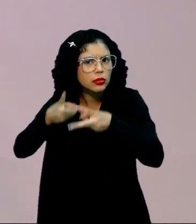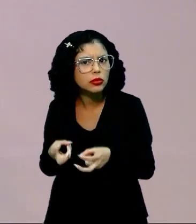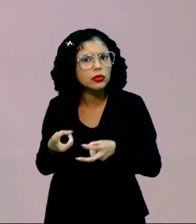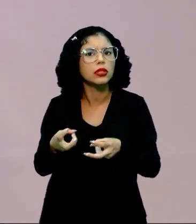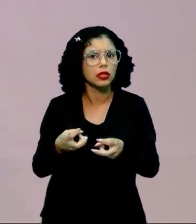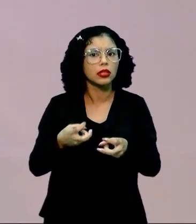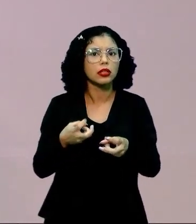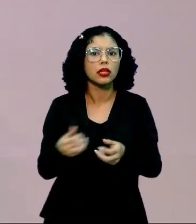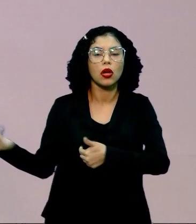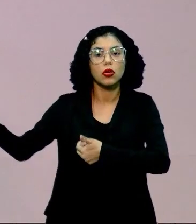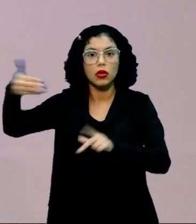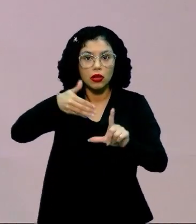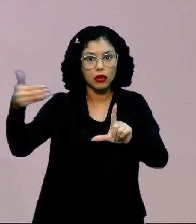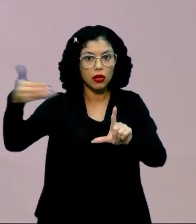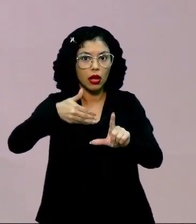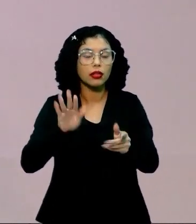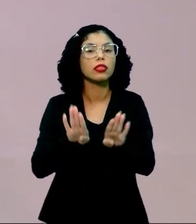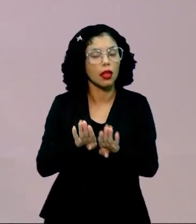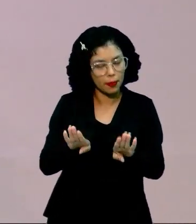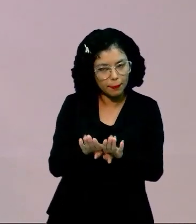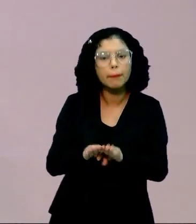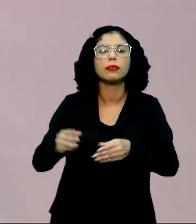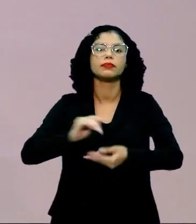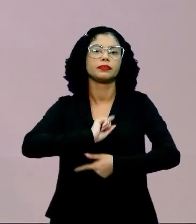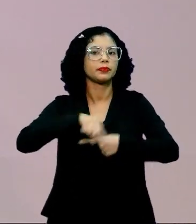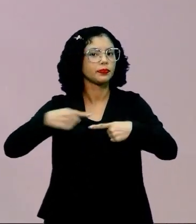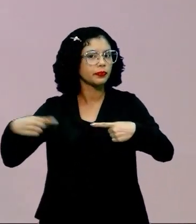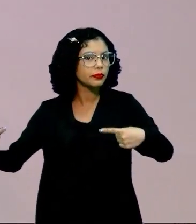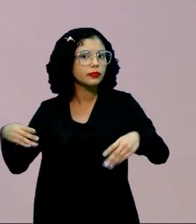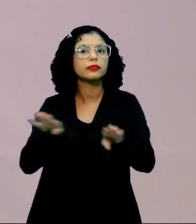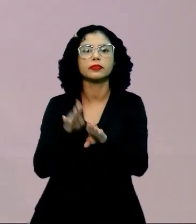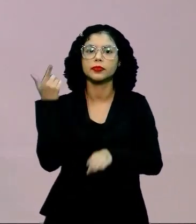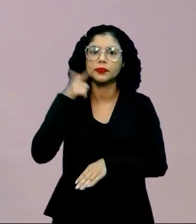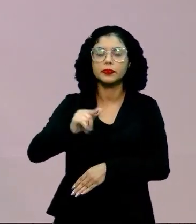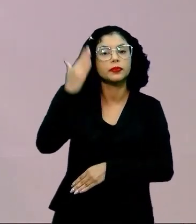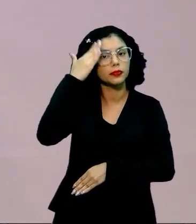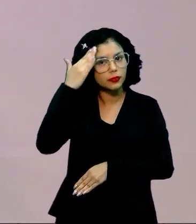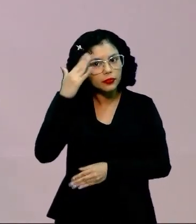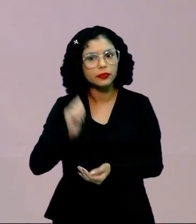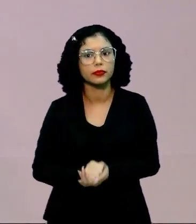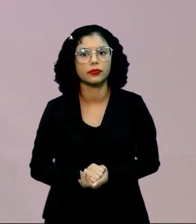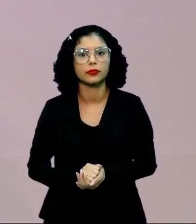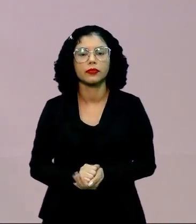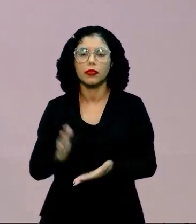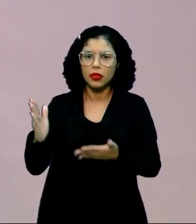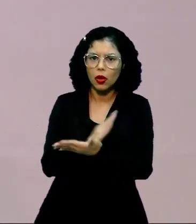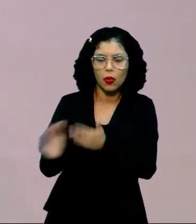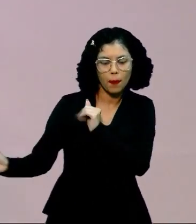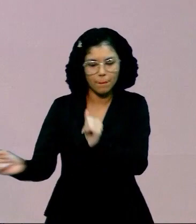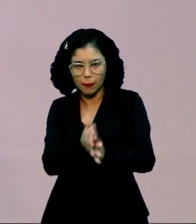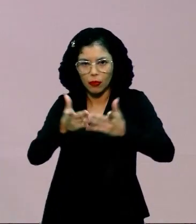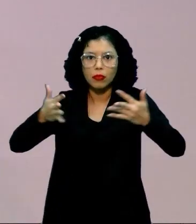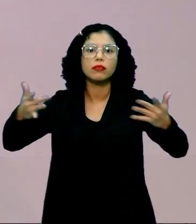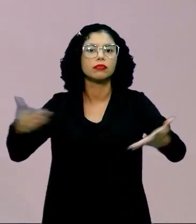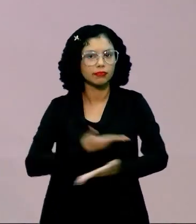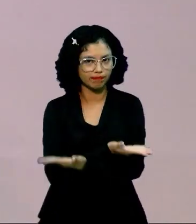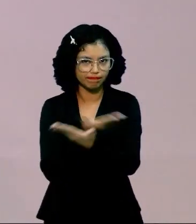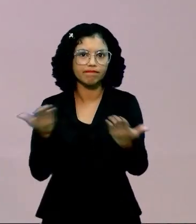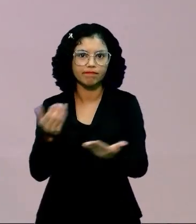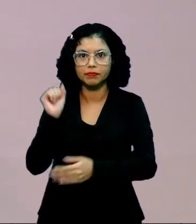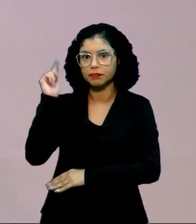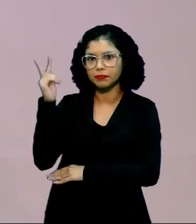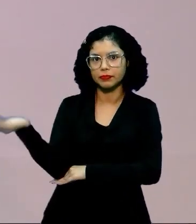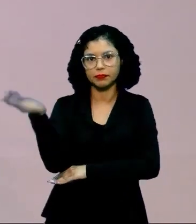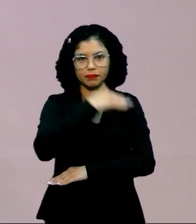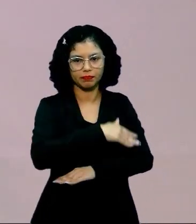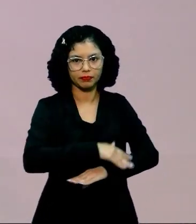na plataforma, como também no livro que você está em mãos, para que você consiga compreender. Eu elaborei algo maravilhoso para você, beleza?